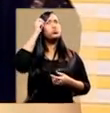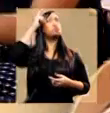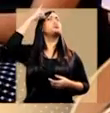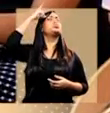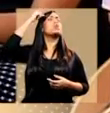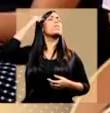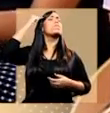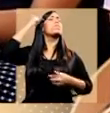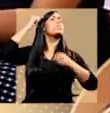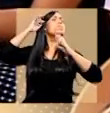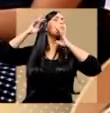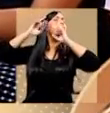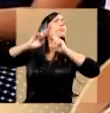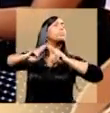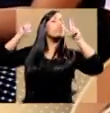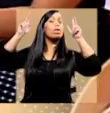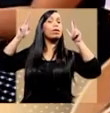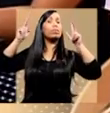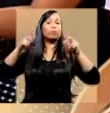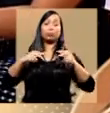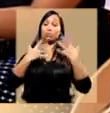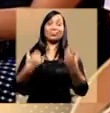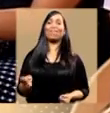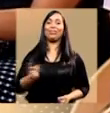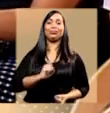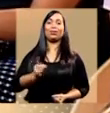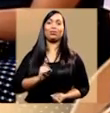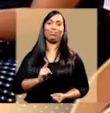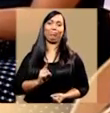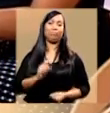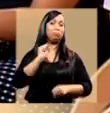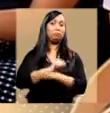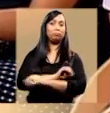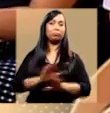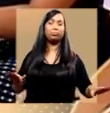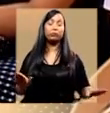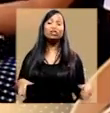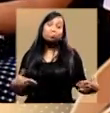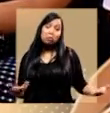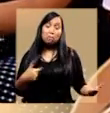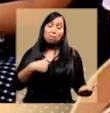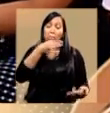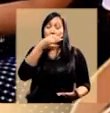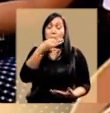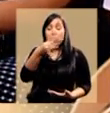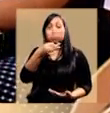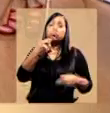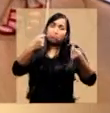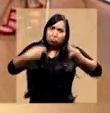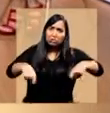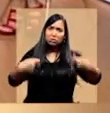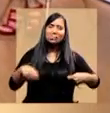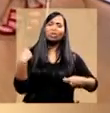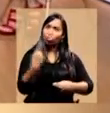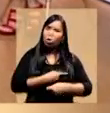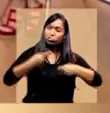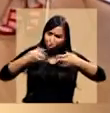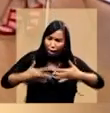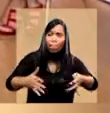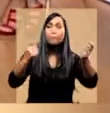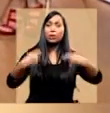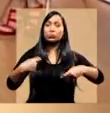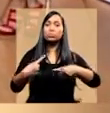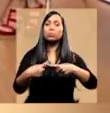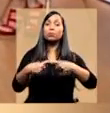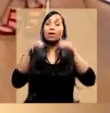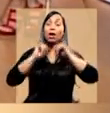novo pensamento e também repudia, não aceita mais. Então, eu acho necessário e temos que avançar